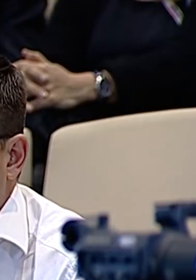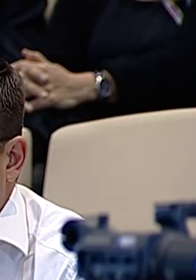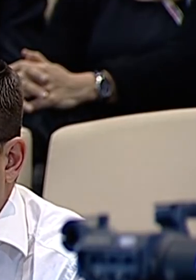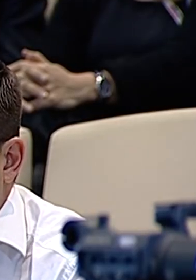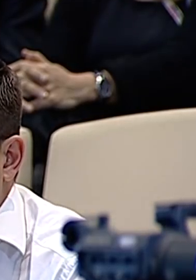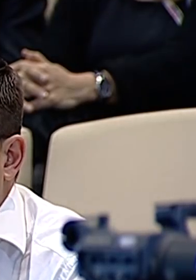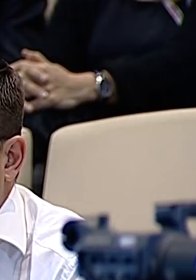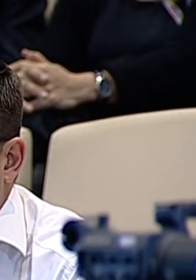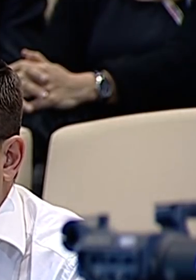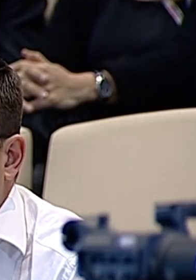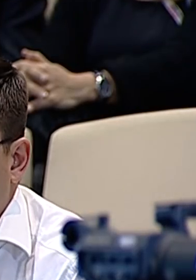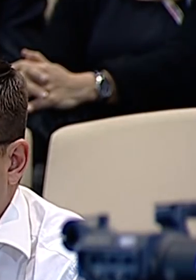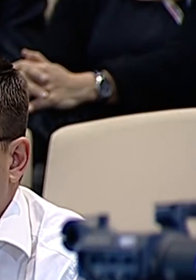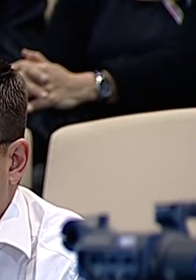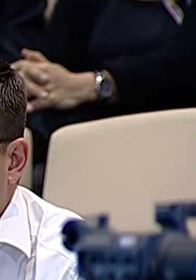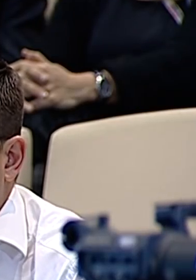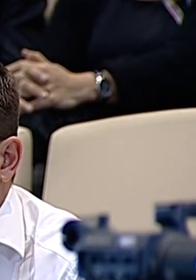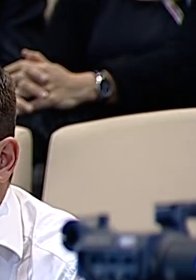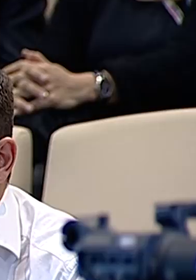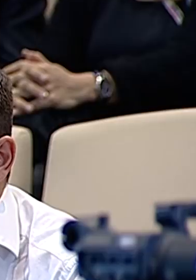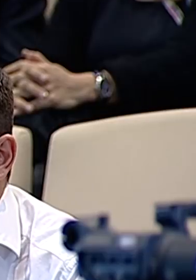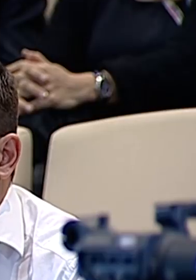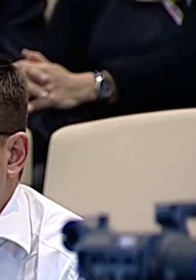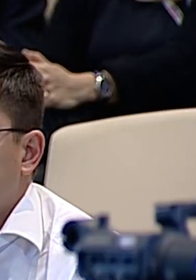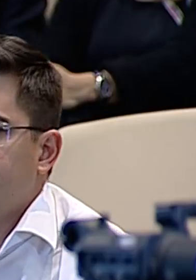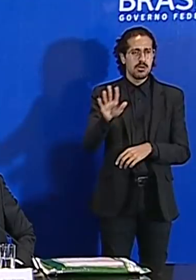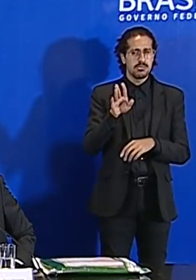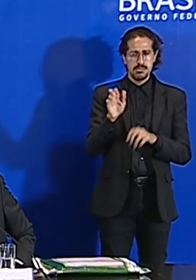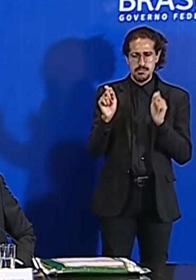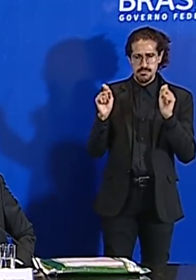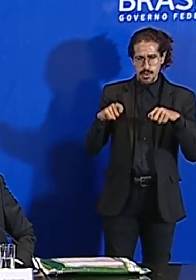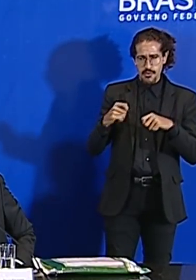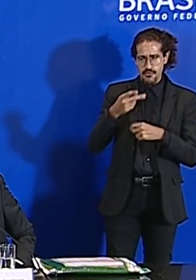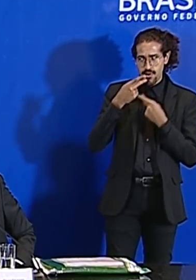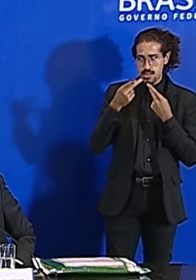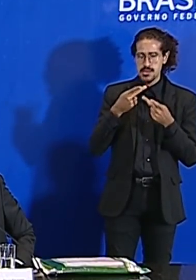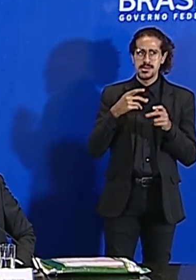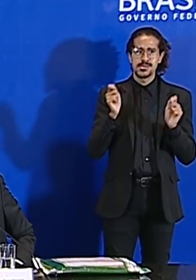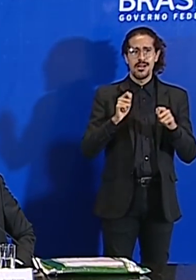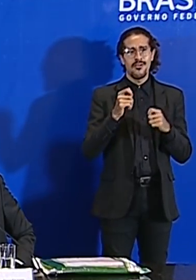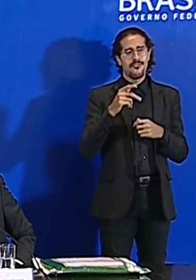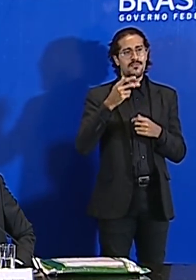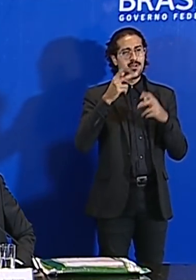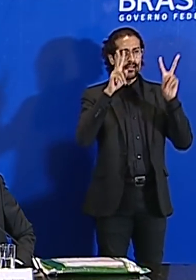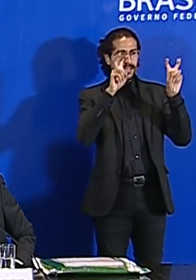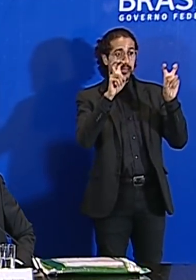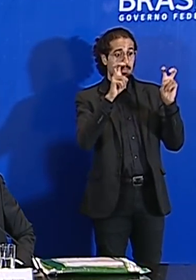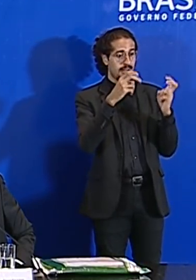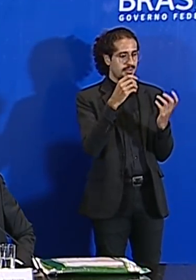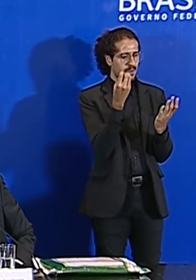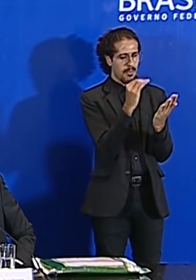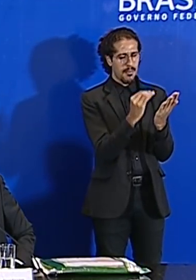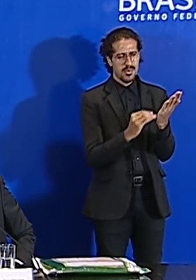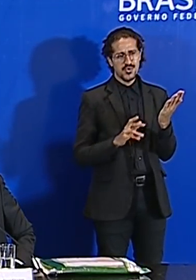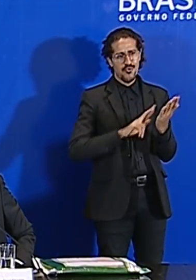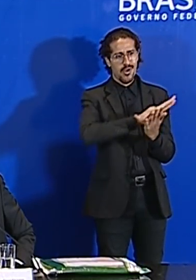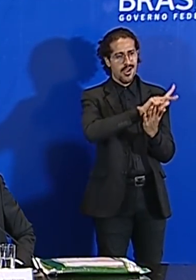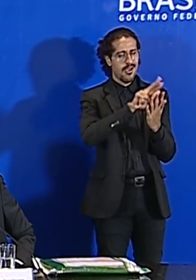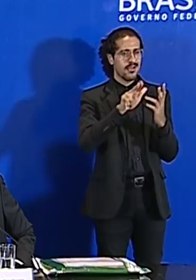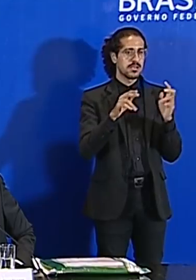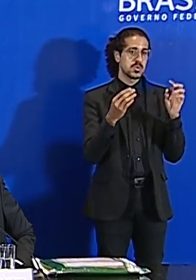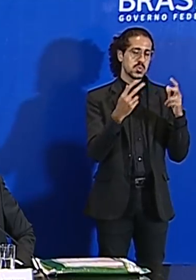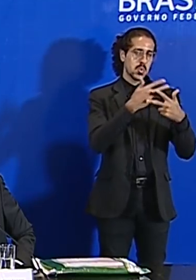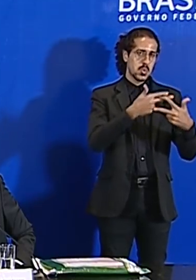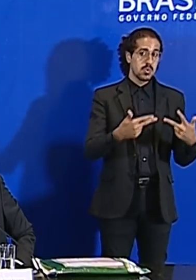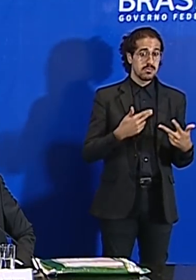em relação aos filmes nacionais. Se o senhor pudesse falar sobre isso, por favor. É, tem várias coisas que poderia fazer, né? Eu não sabia do tema da redação, fiquei